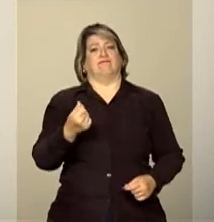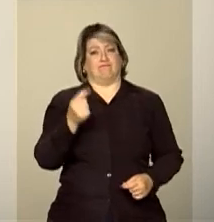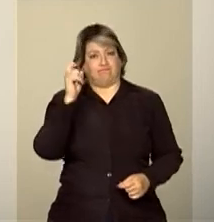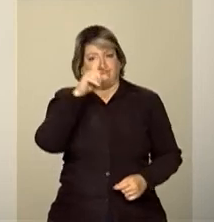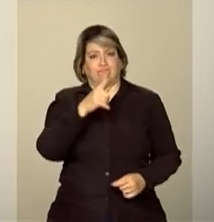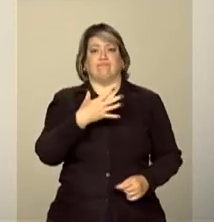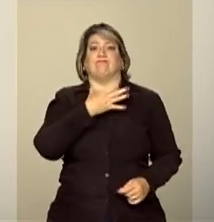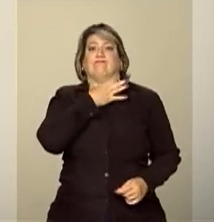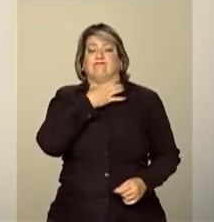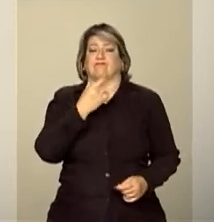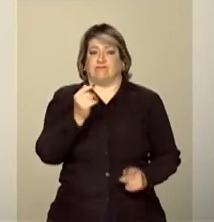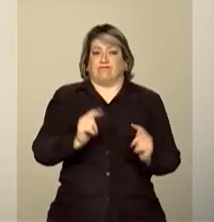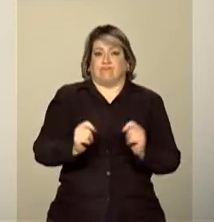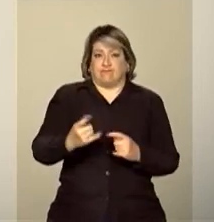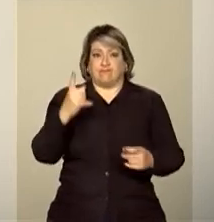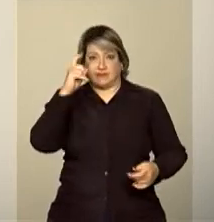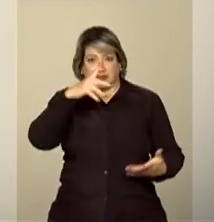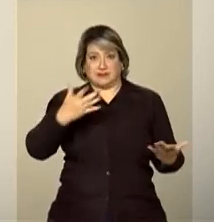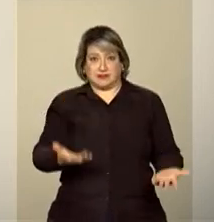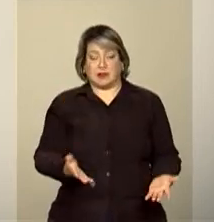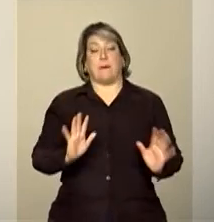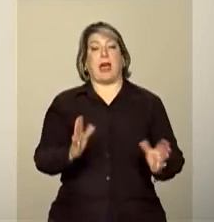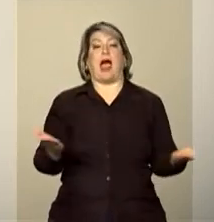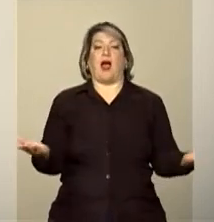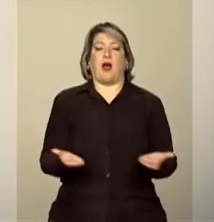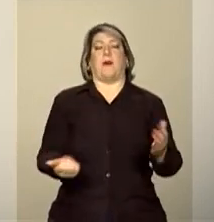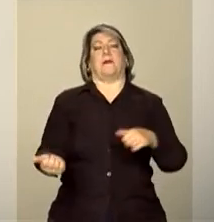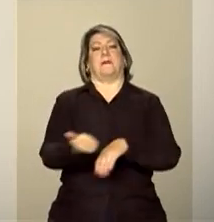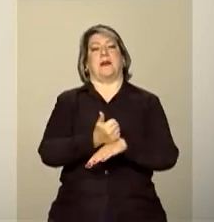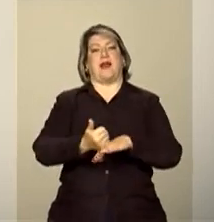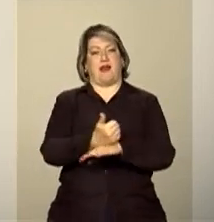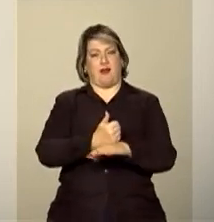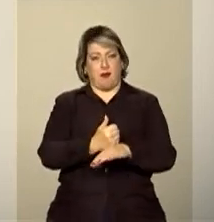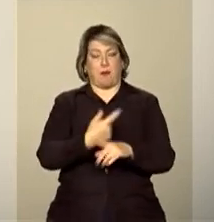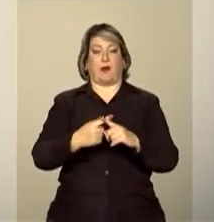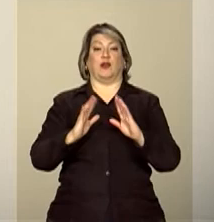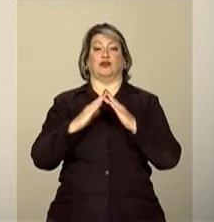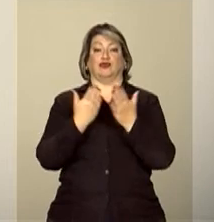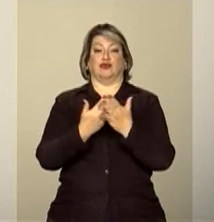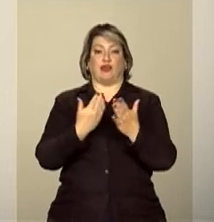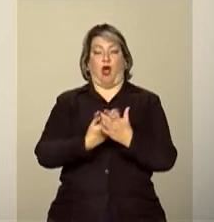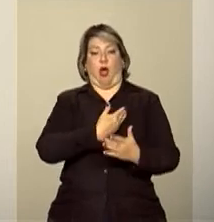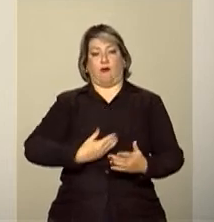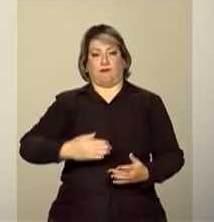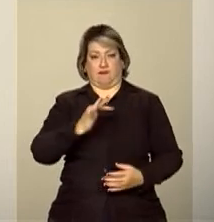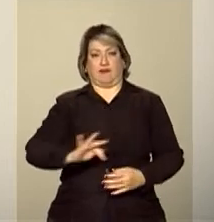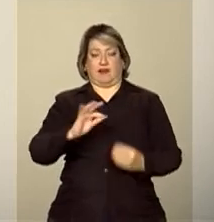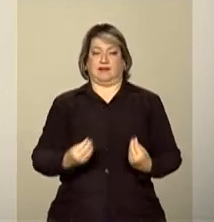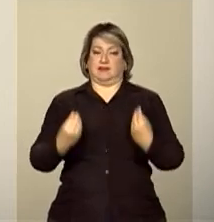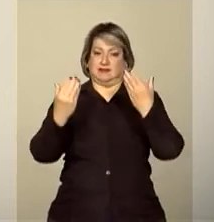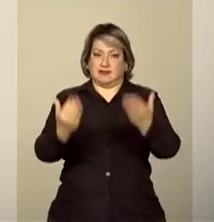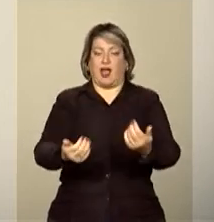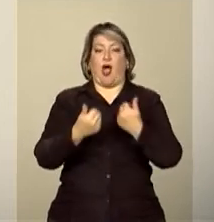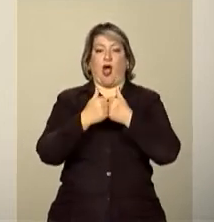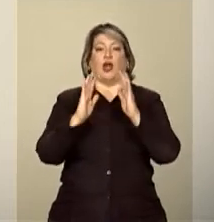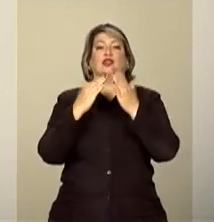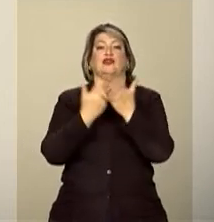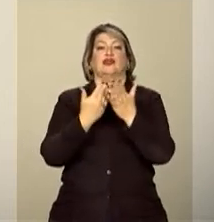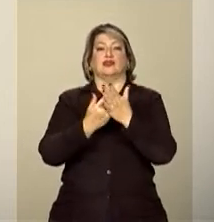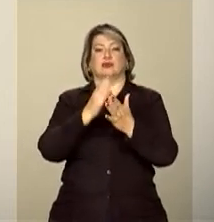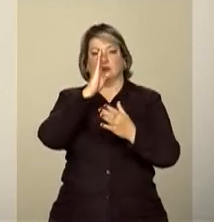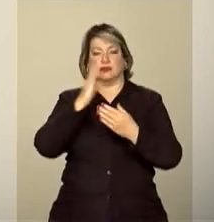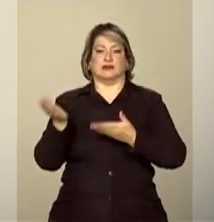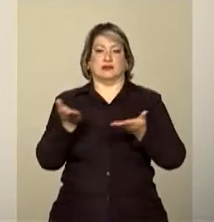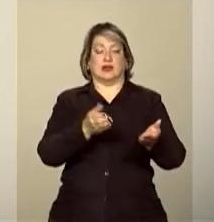financeiro para ela mas tudo mudou para melhor com a chegada dos ônibus do caminho da escola a dona de Janeiro de